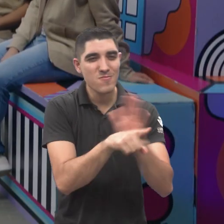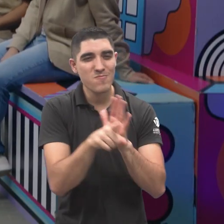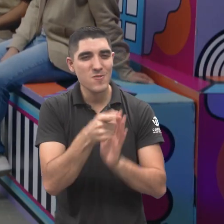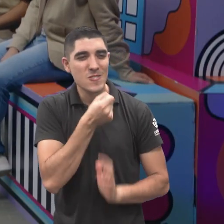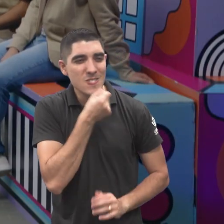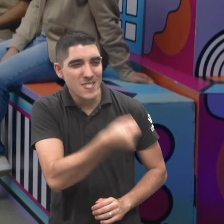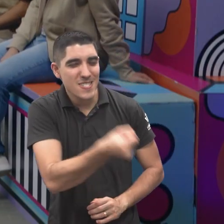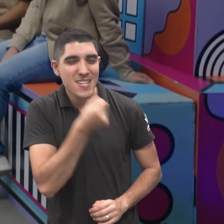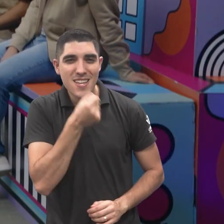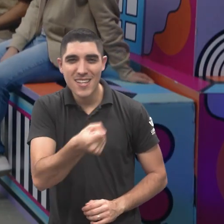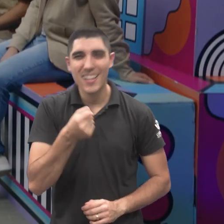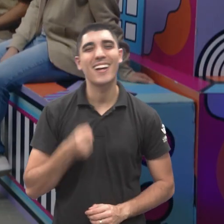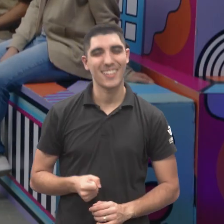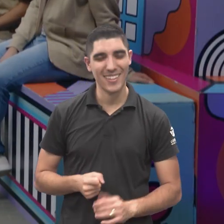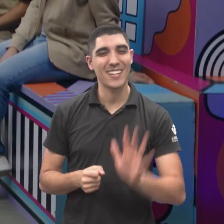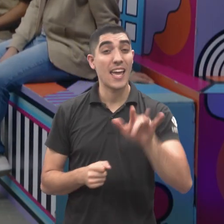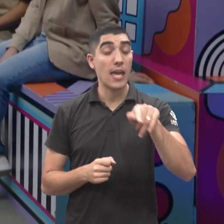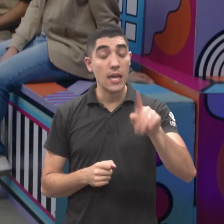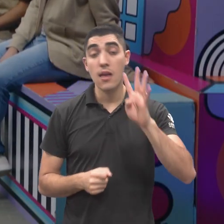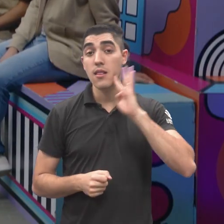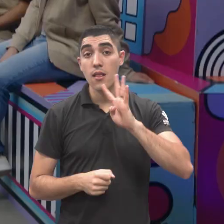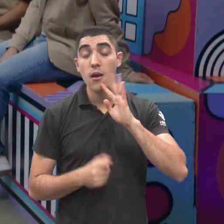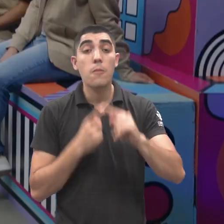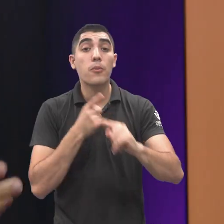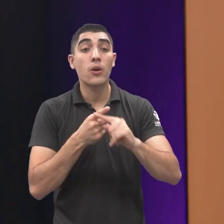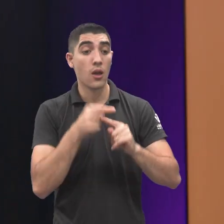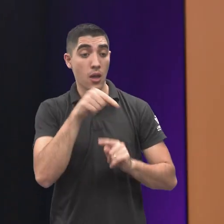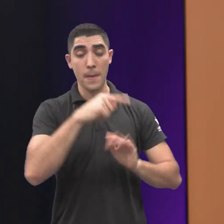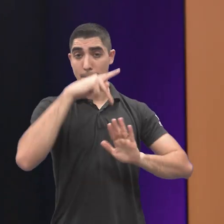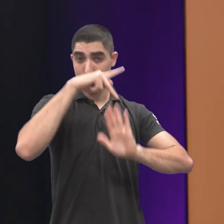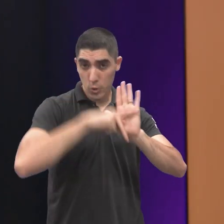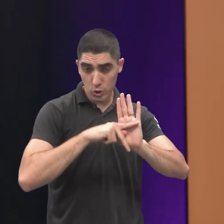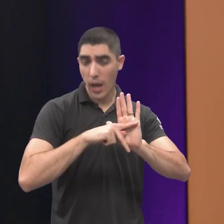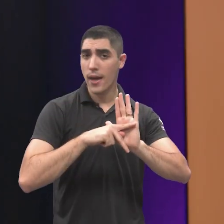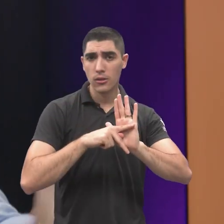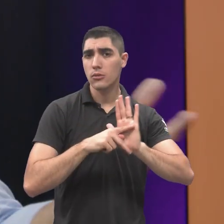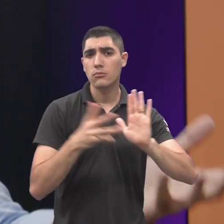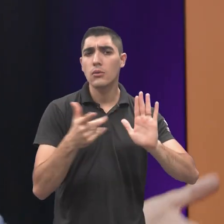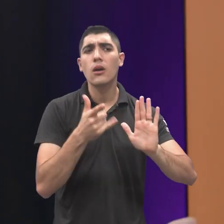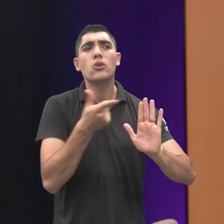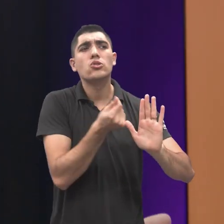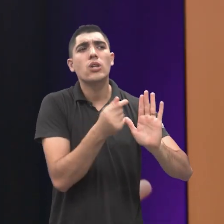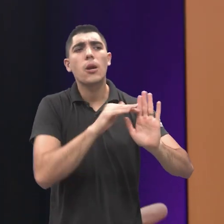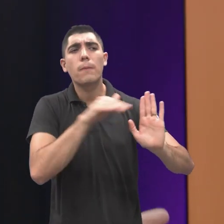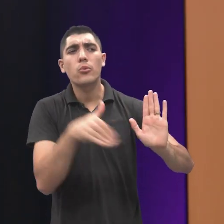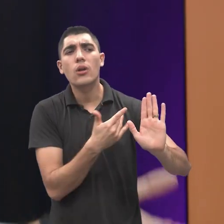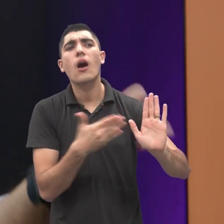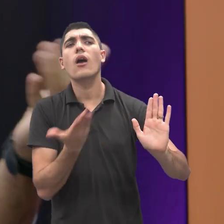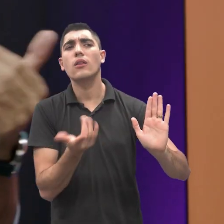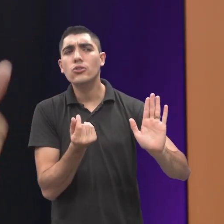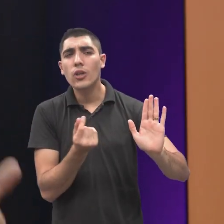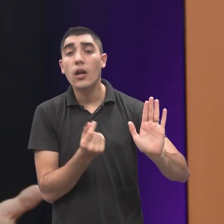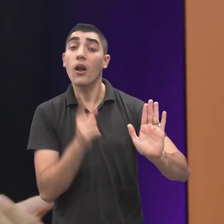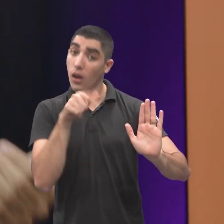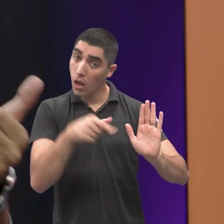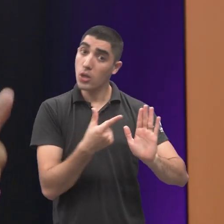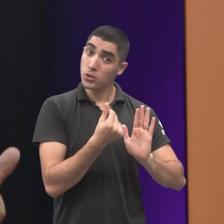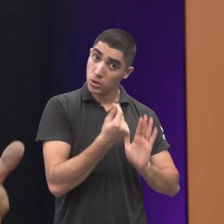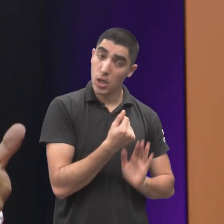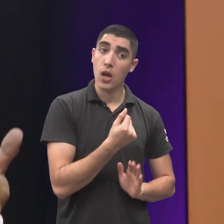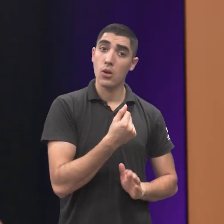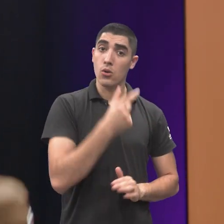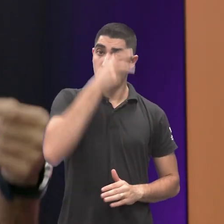muito interessante isso, por quê? Porque são projetos que a gente passa e fala, mas de onde vem esse dinheiro? De onde vem essa verba? Não, é verba pública